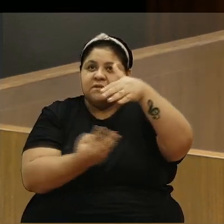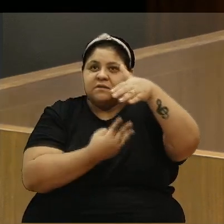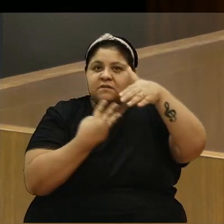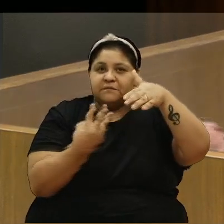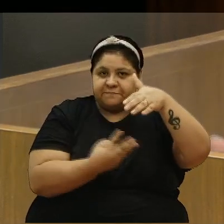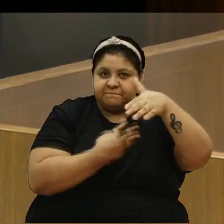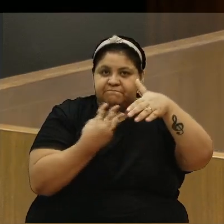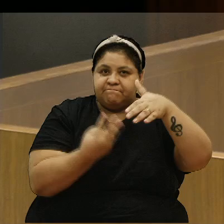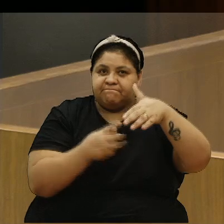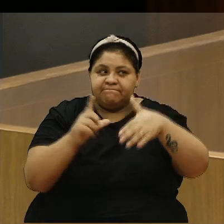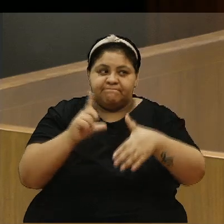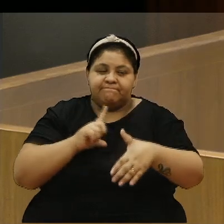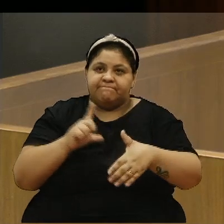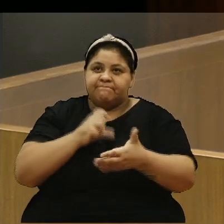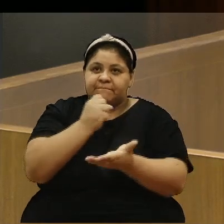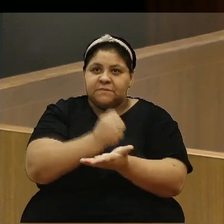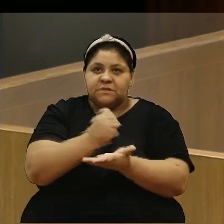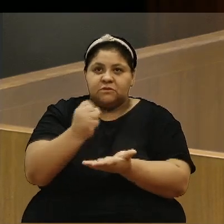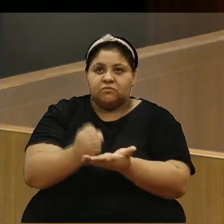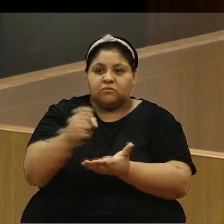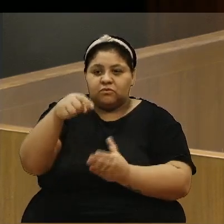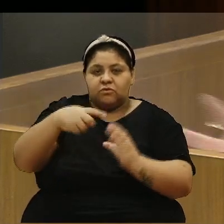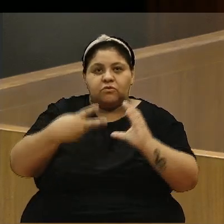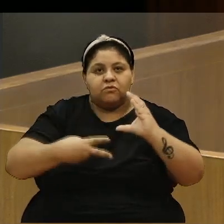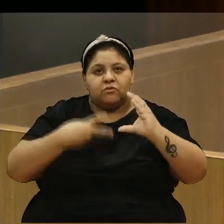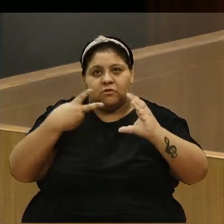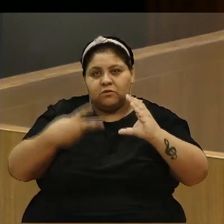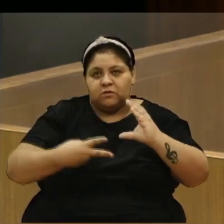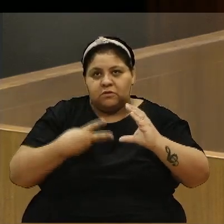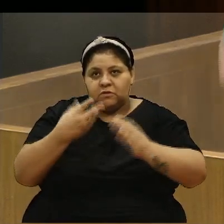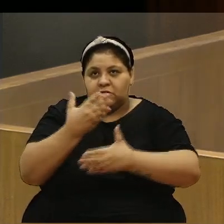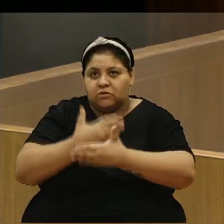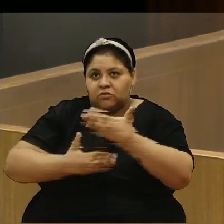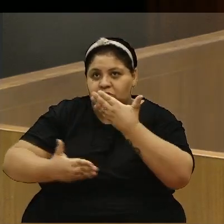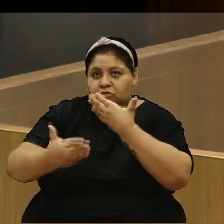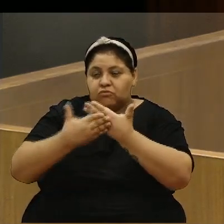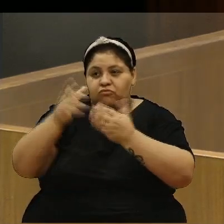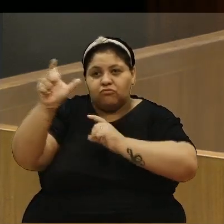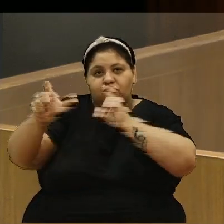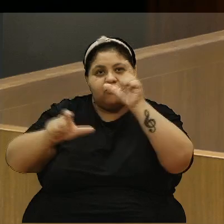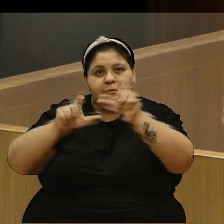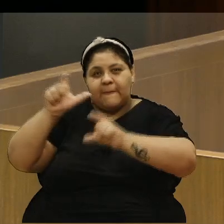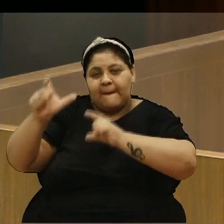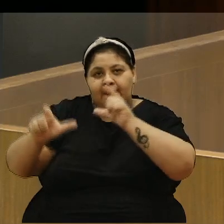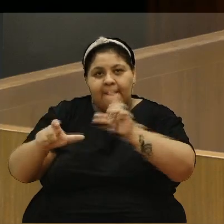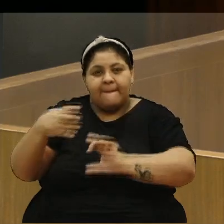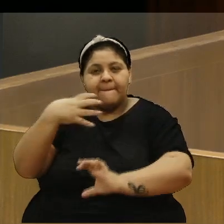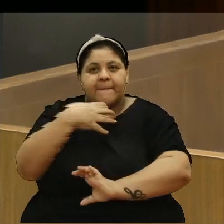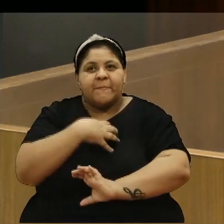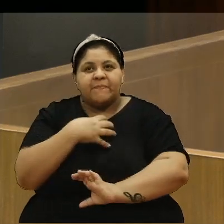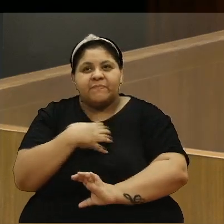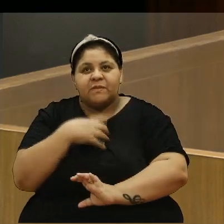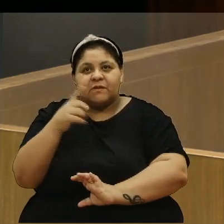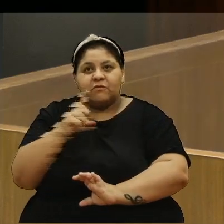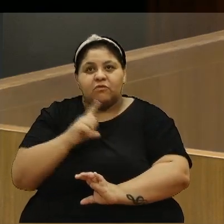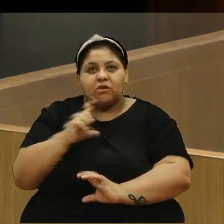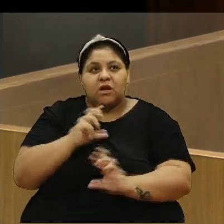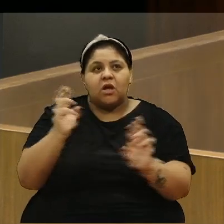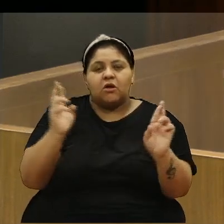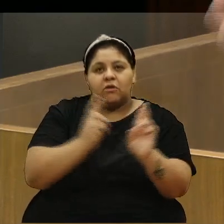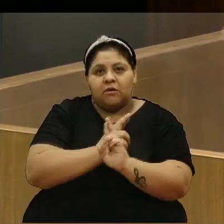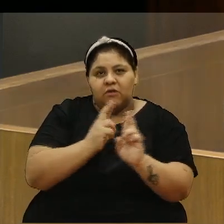terceirizadas que têm contrato aqui com a Câmara. Ou seja, todas as pessoas que de uma forma ou de outra têm relação